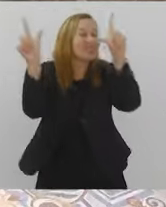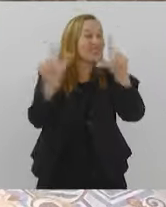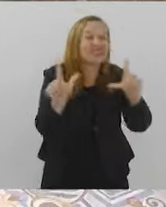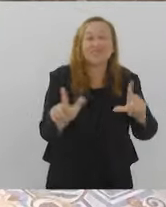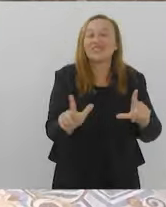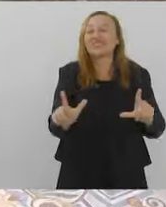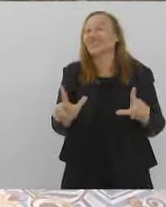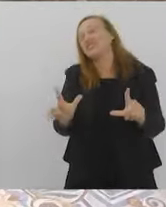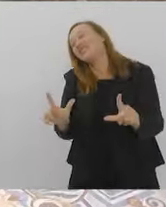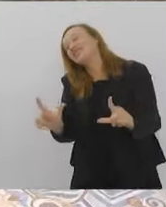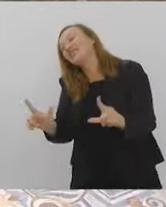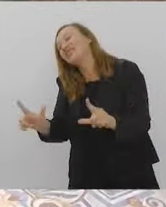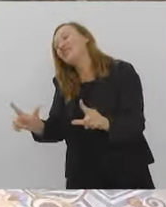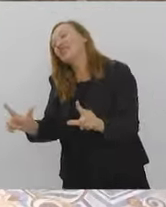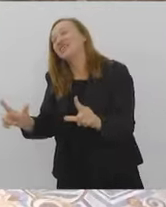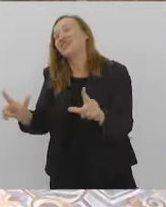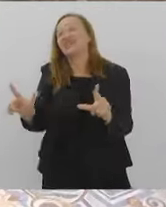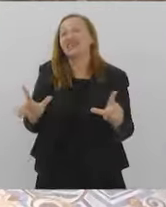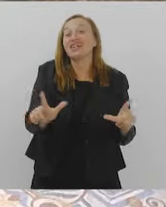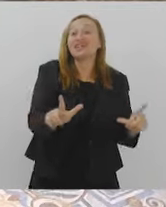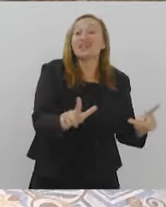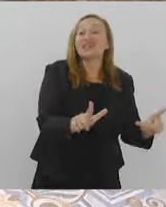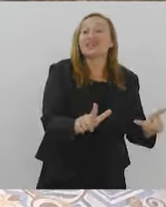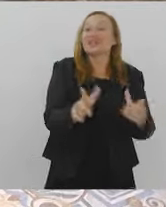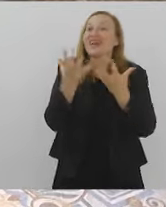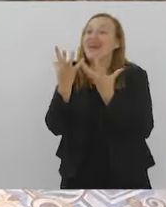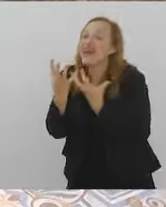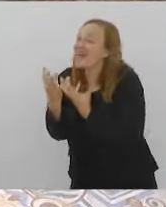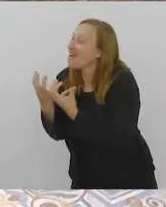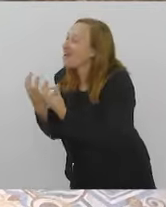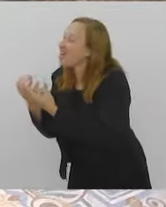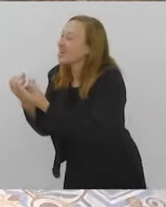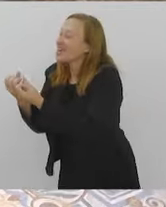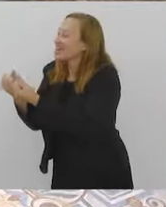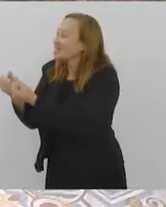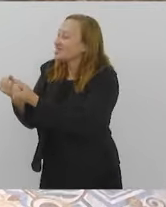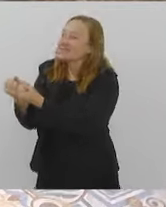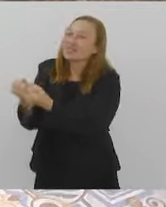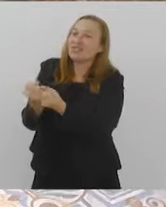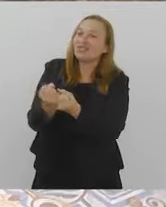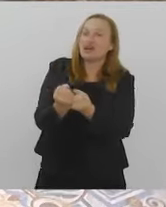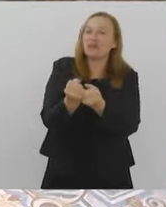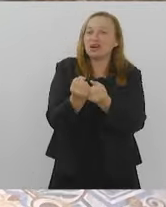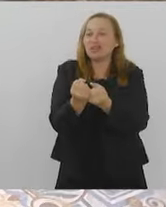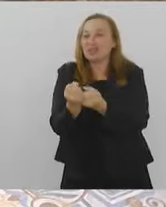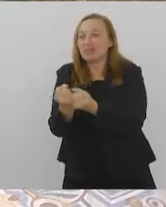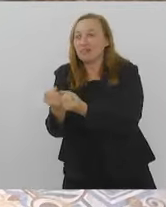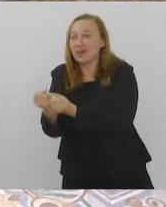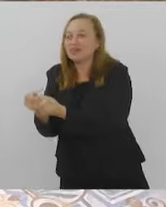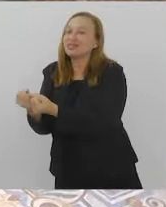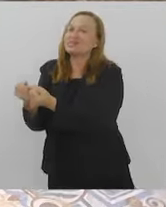salvou-me por um triz, em aceitar